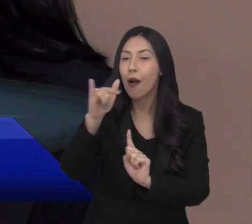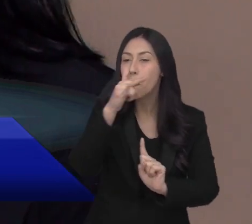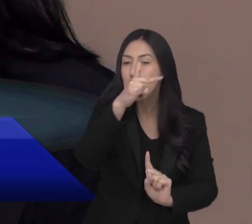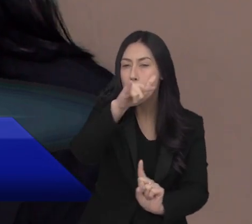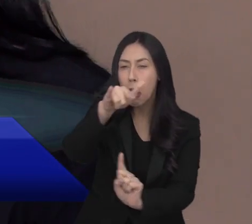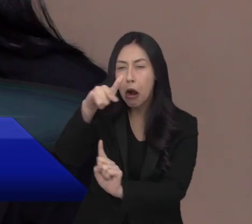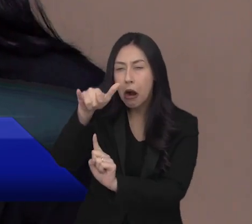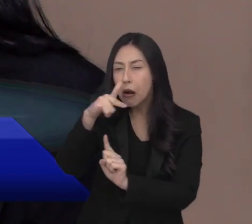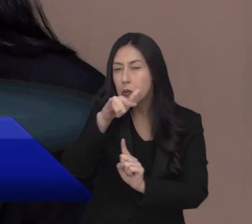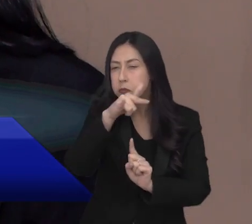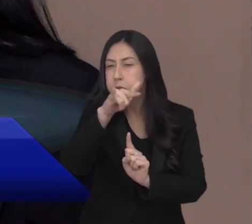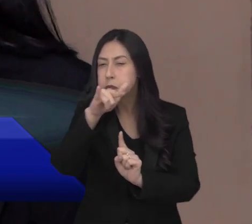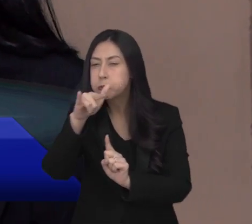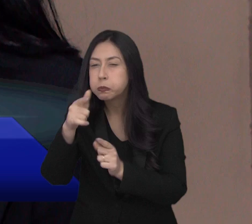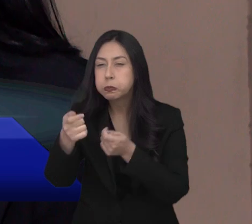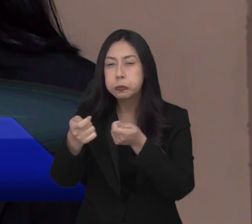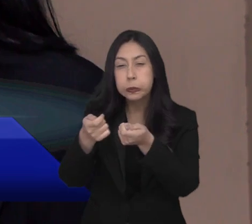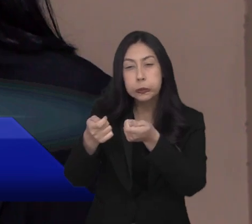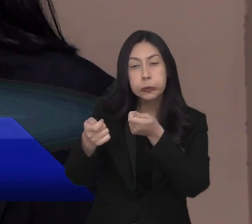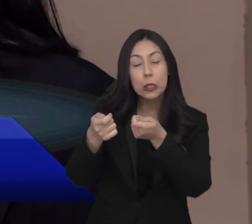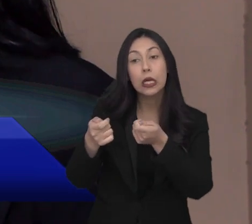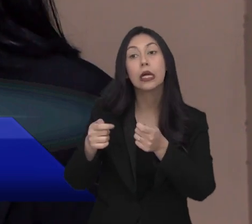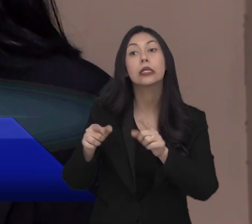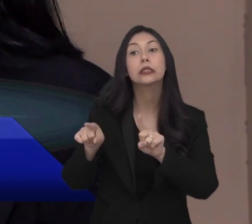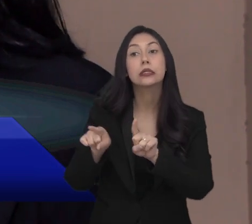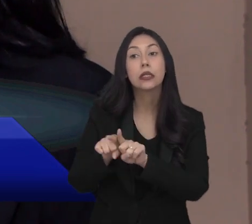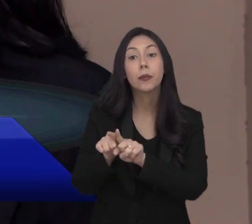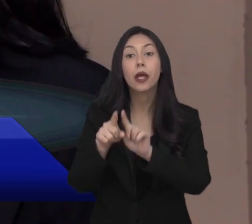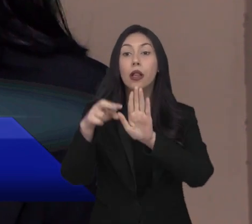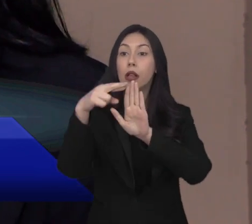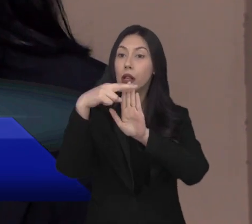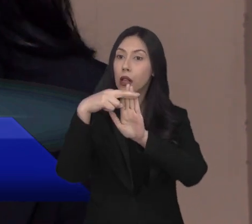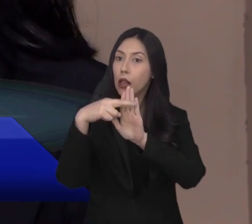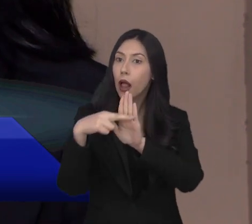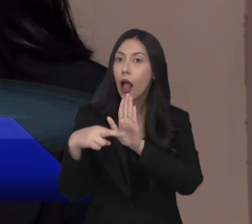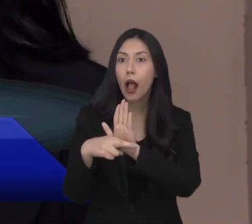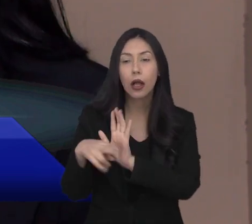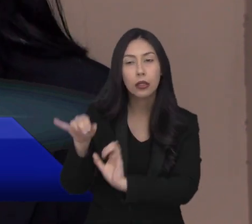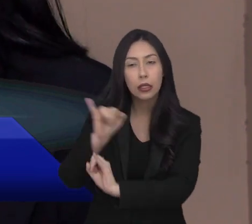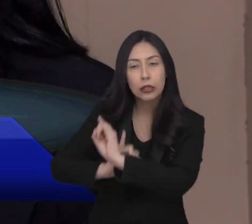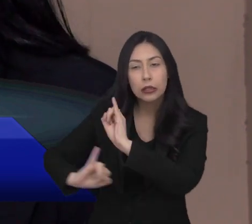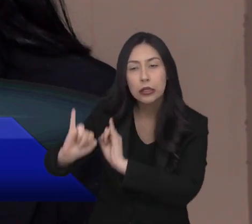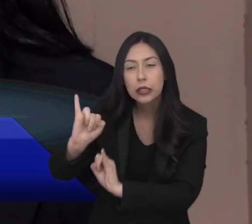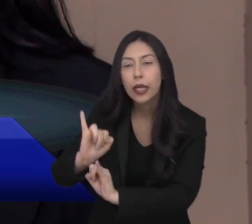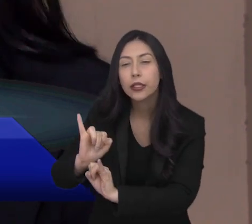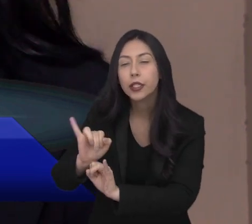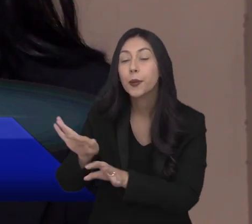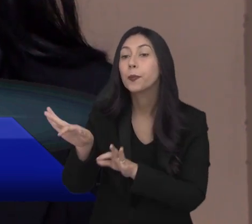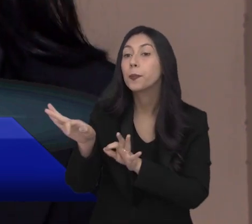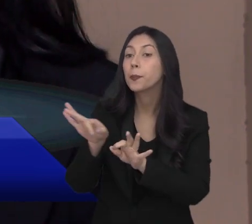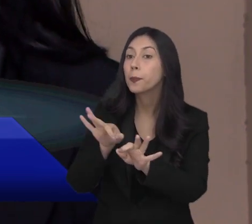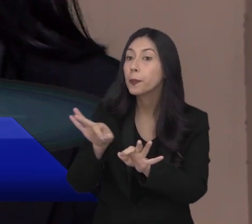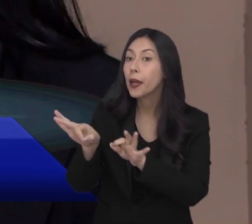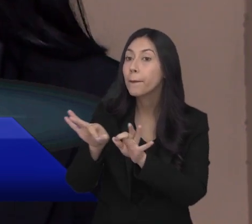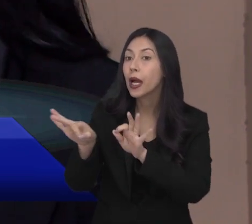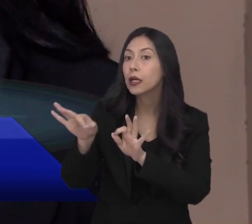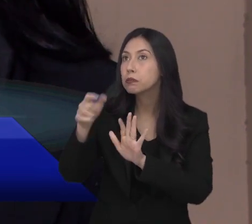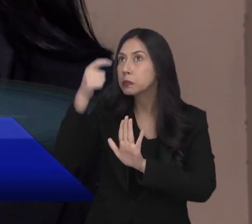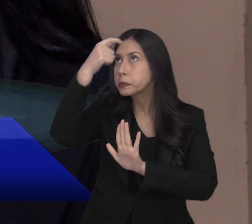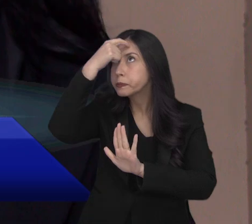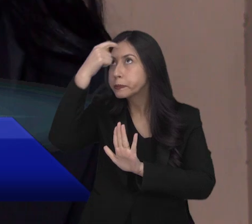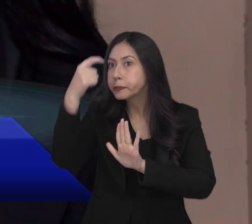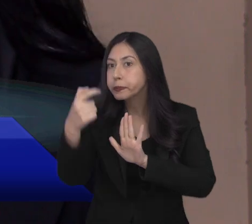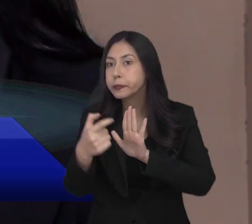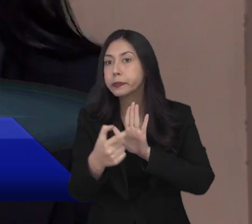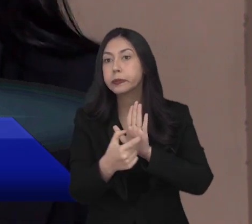manipulação, E esse regramento do conteúdo digital preparado por